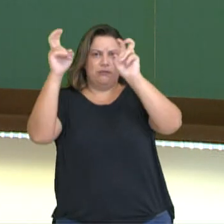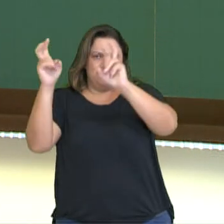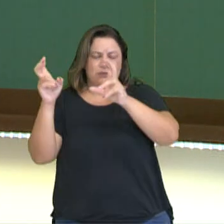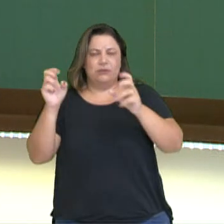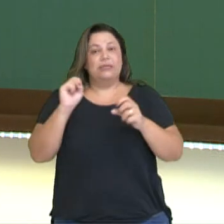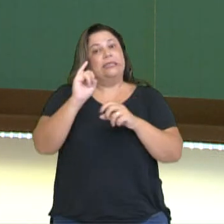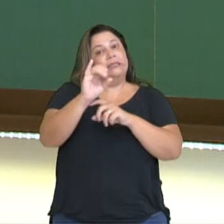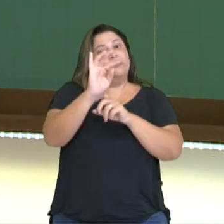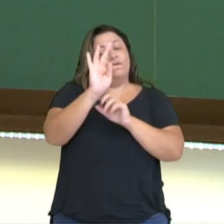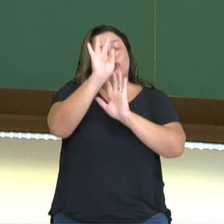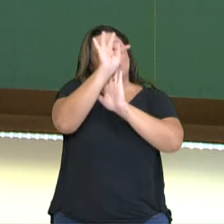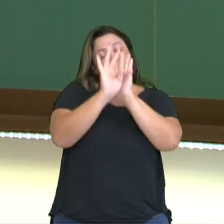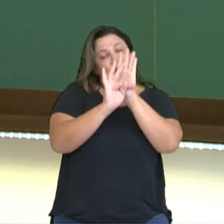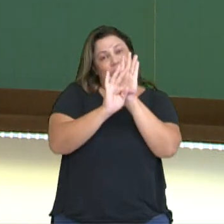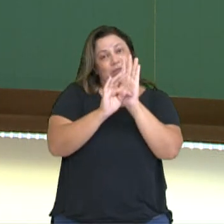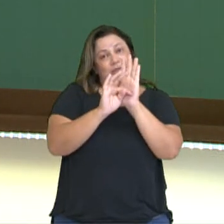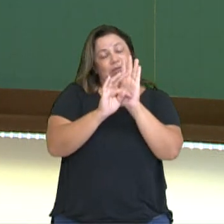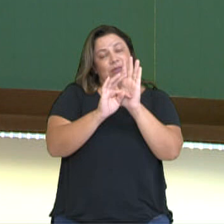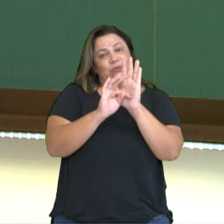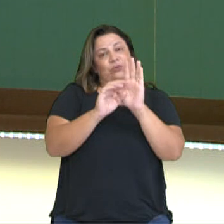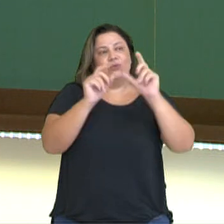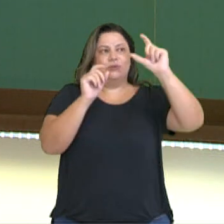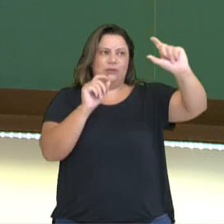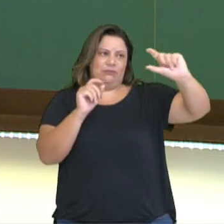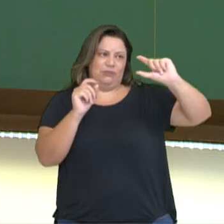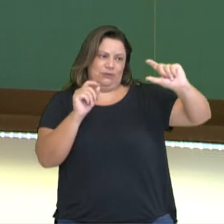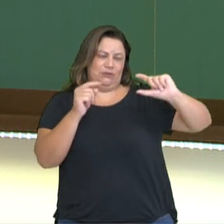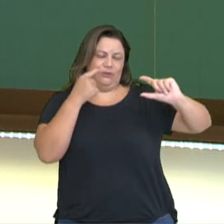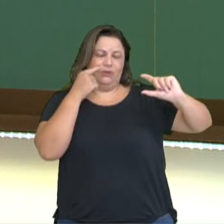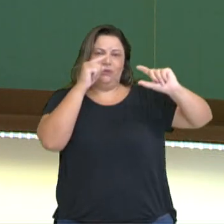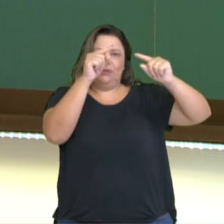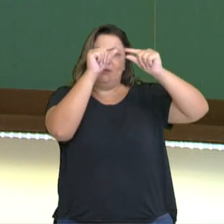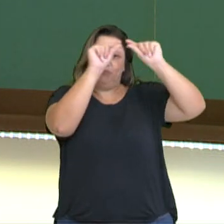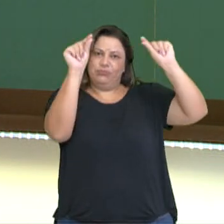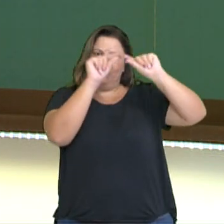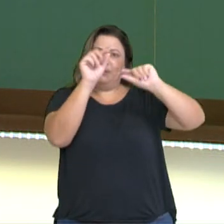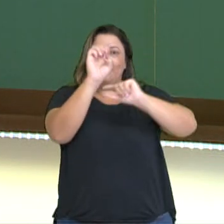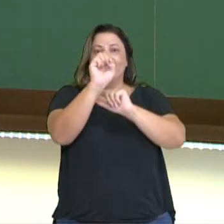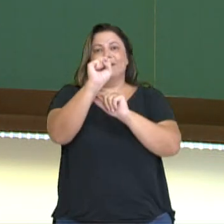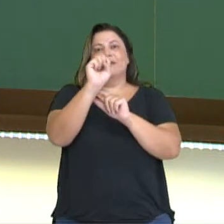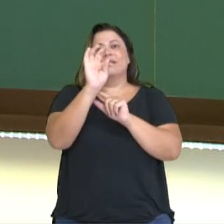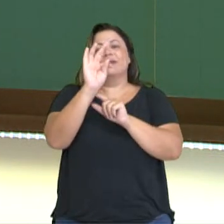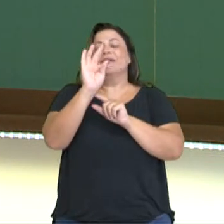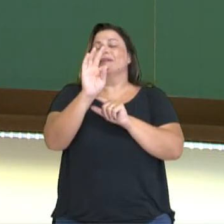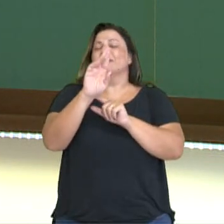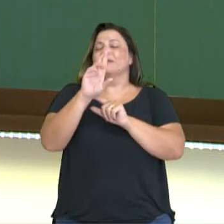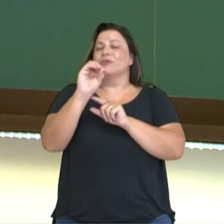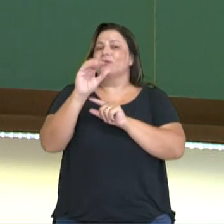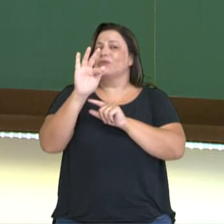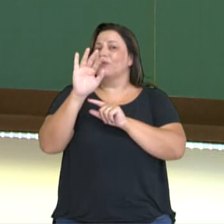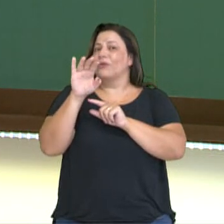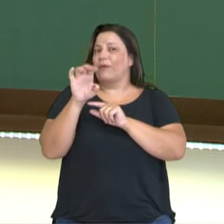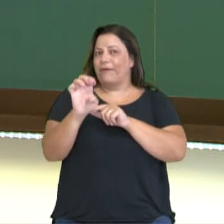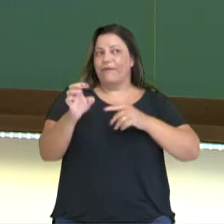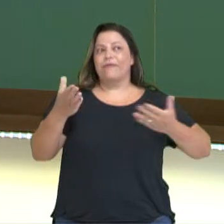seria parágrafos. Como é um texto em versos, são estrofes. Ok? Vamos adiante?